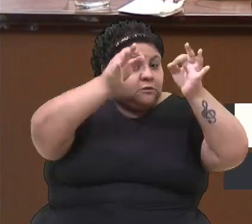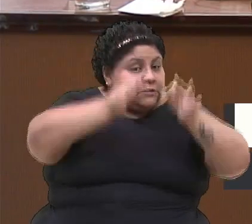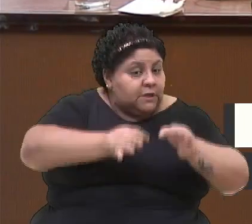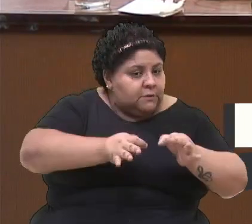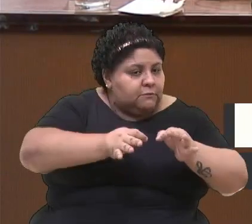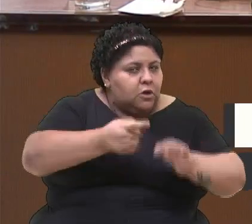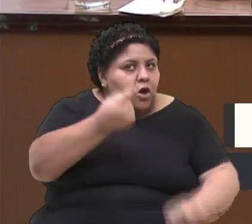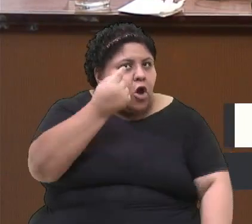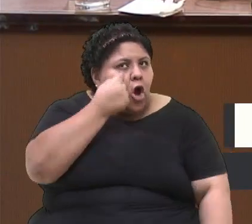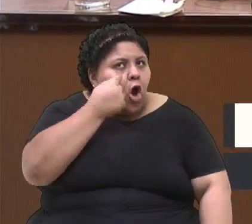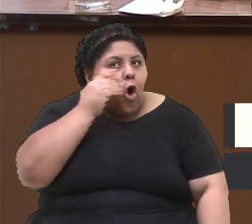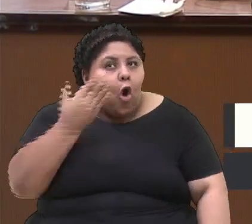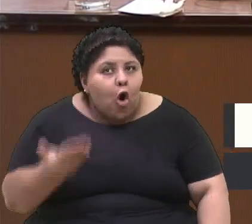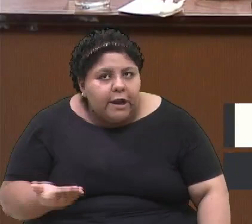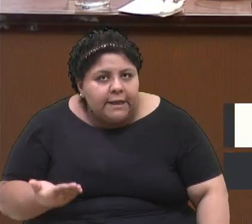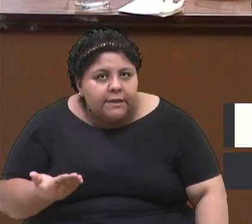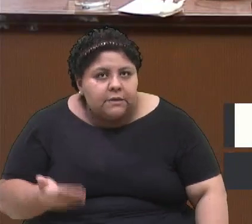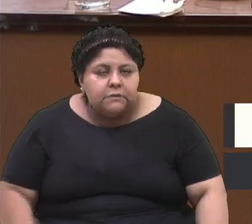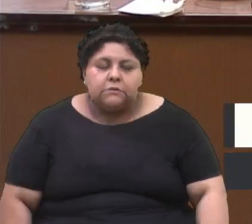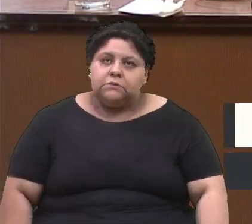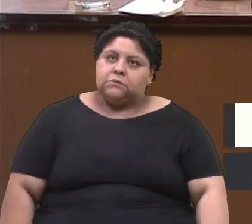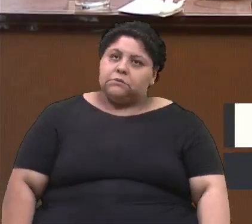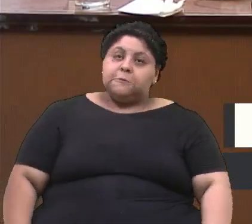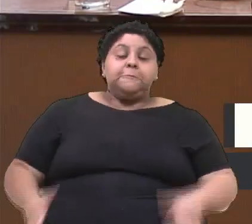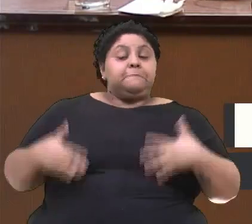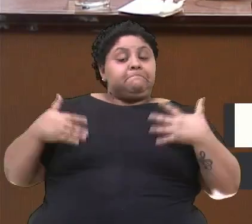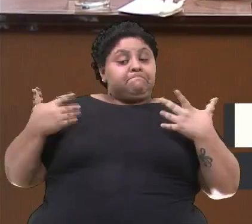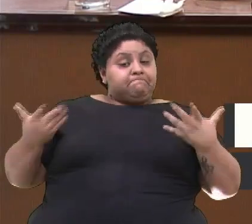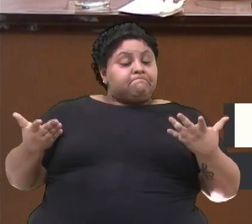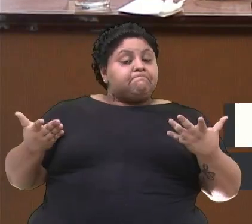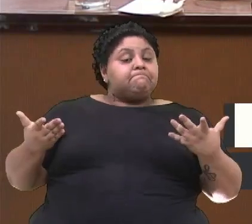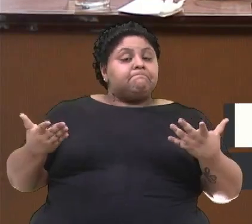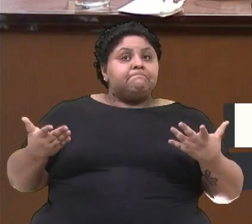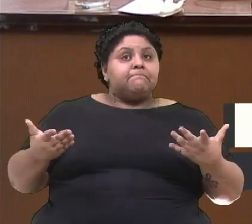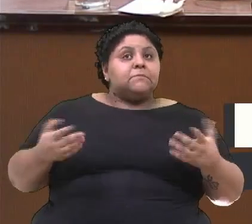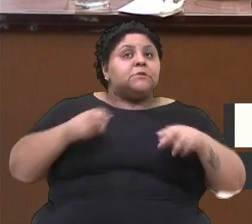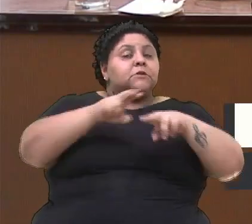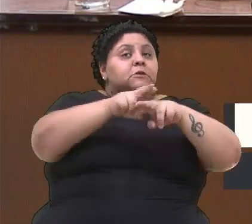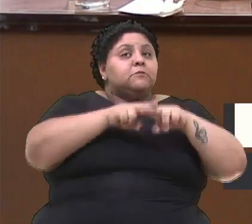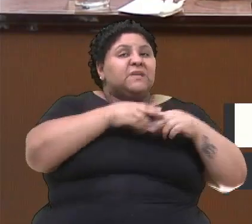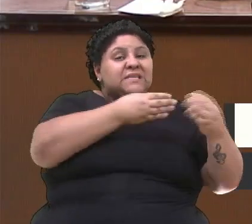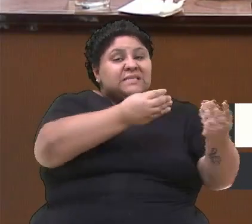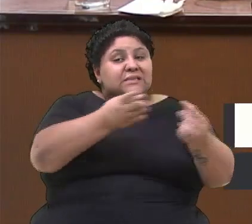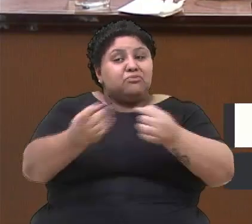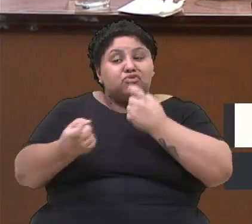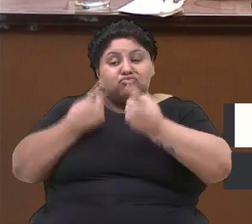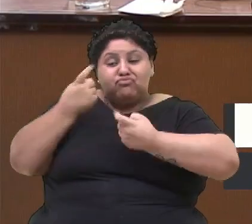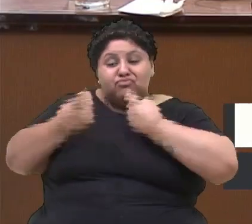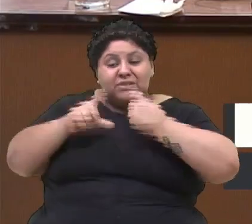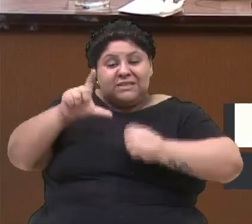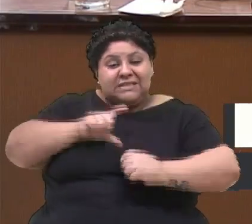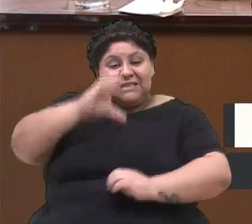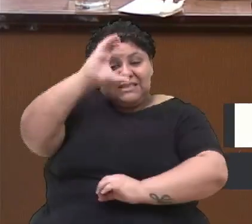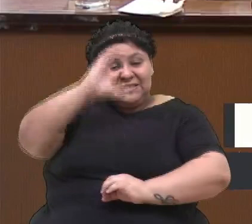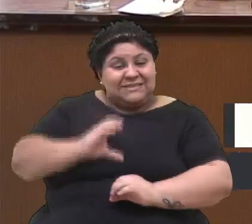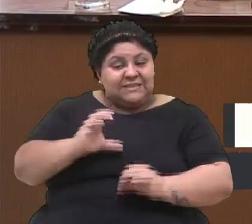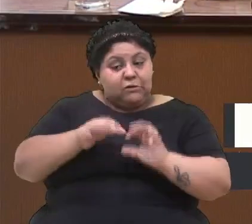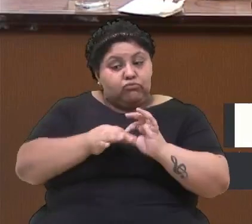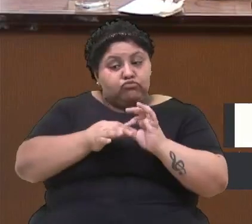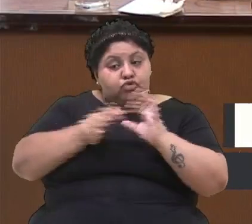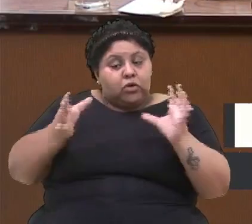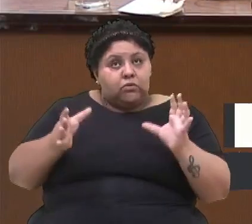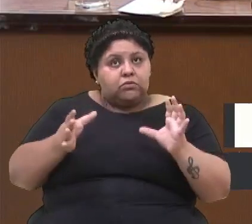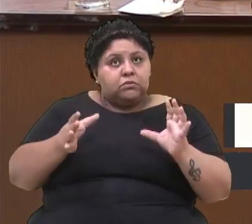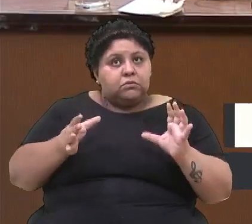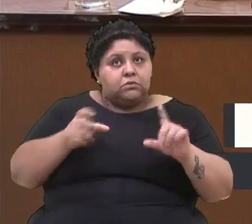Olha o nível do negócio. Então, assim, é por isso que é muito preocupante ter um cidadão desse solto na